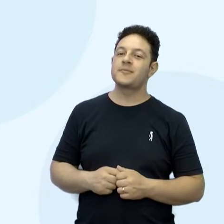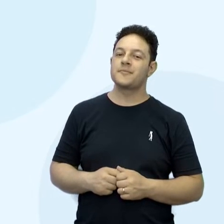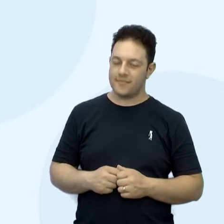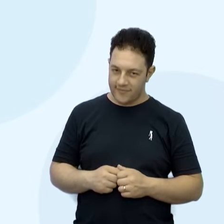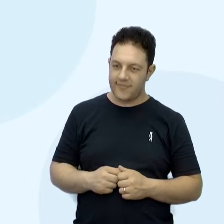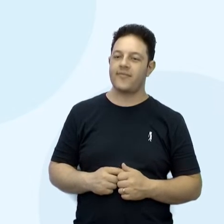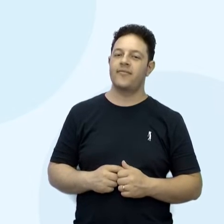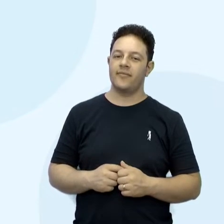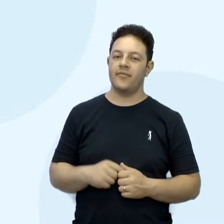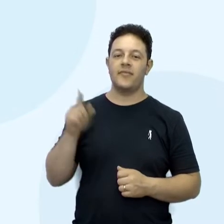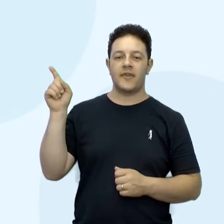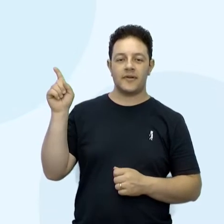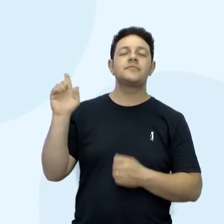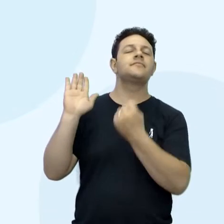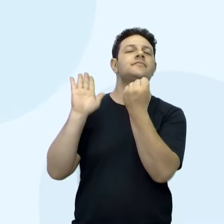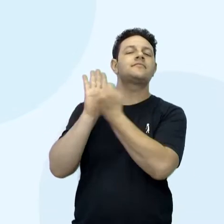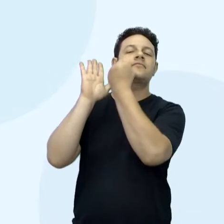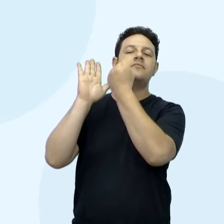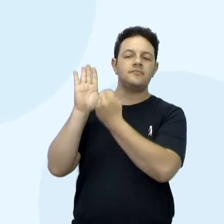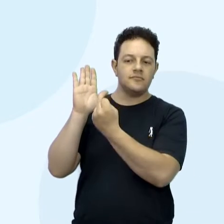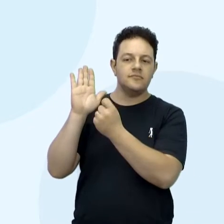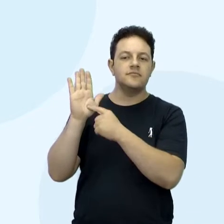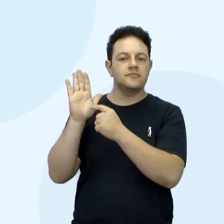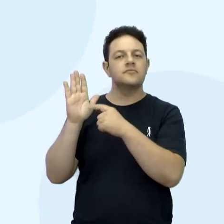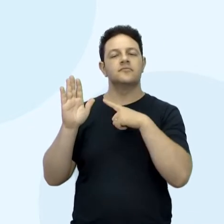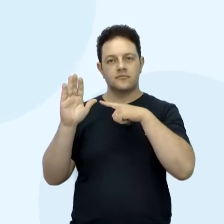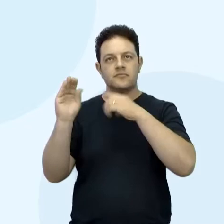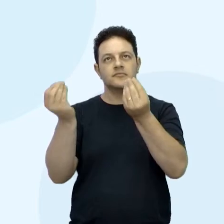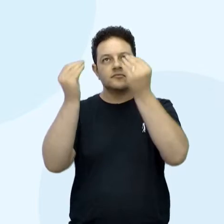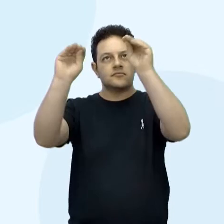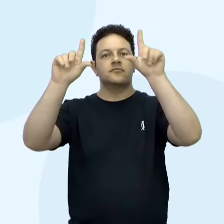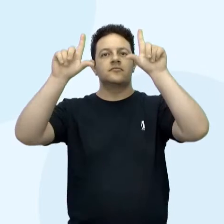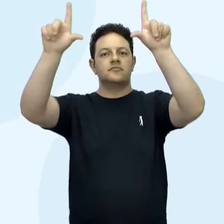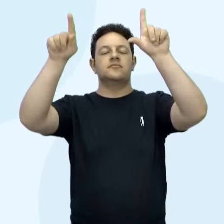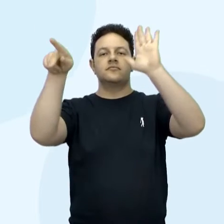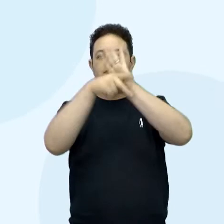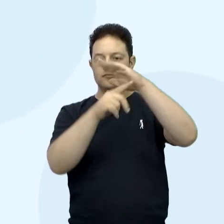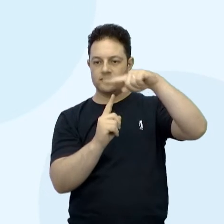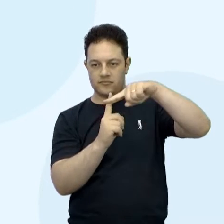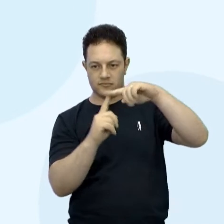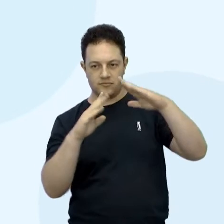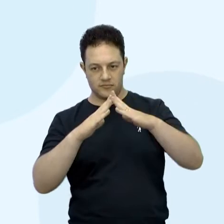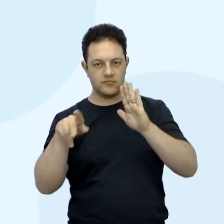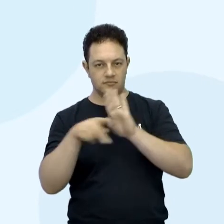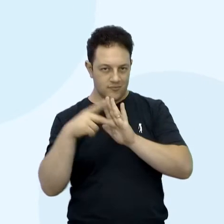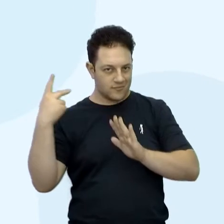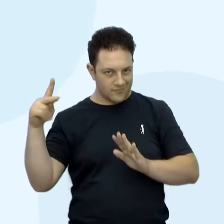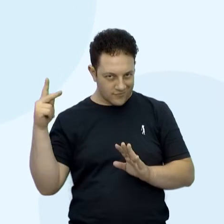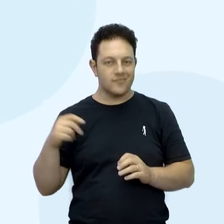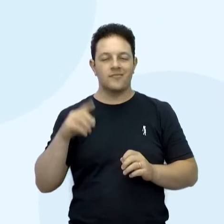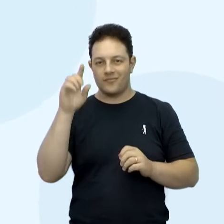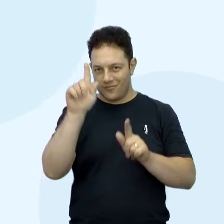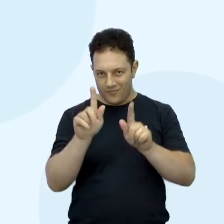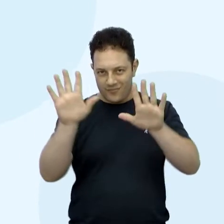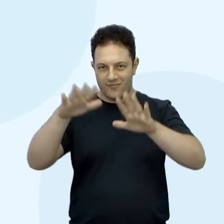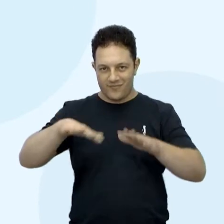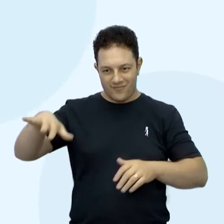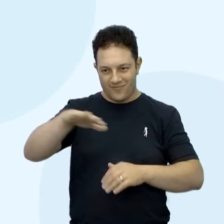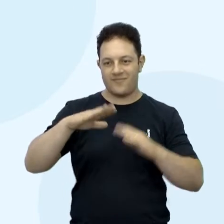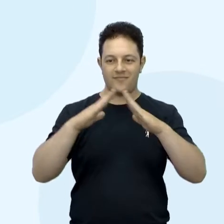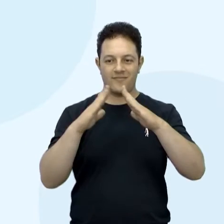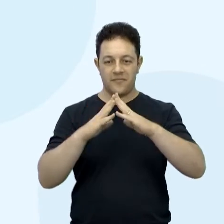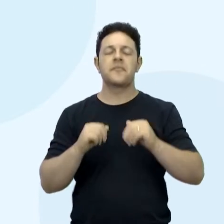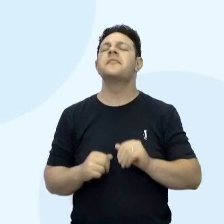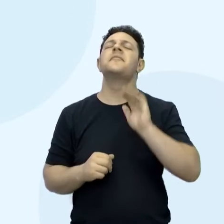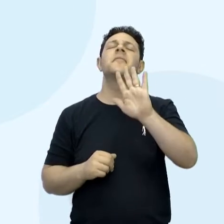Bem, o símbolo da bandeira imperial está presente na fachada da Catedral Nossa Senhora da Conceição. E no